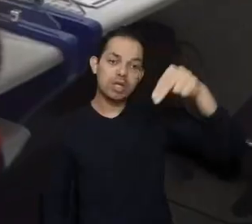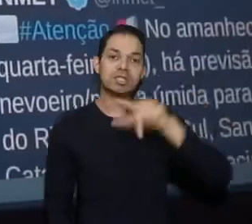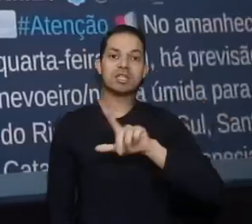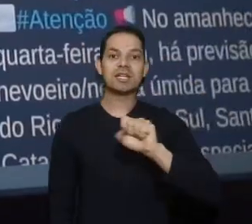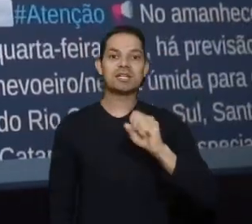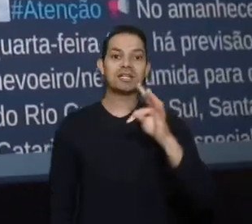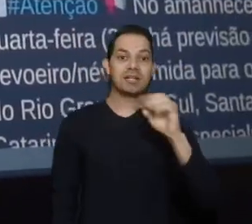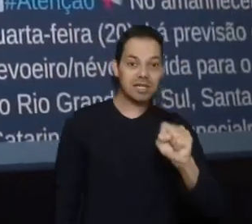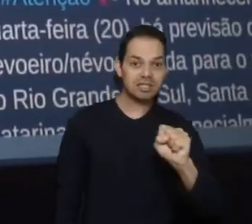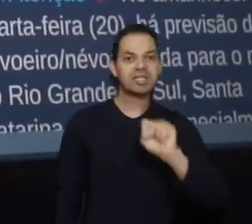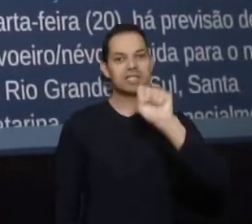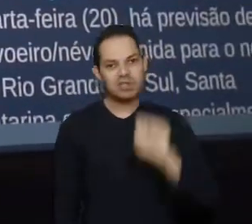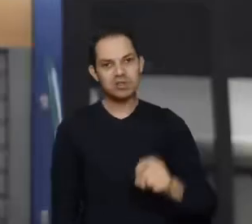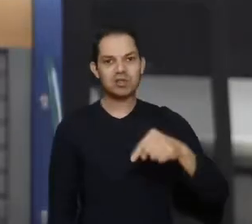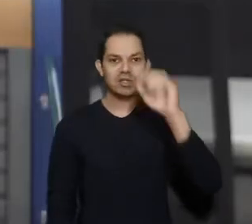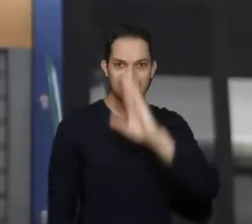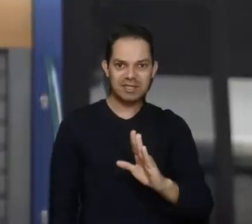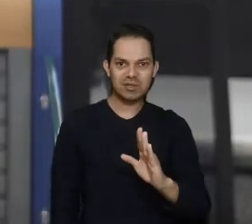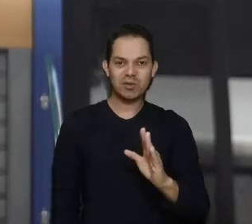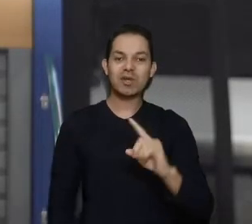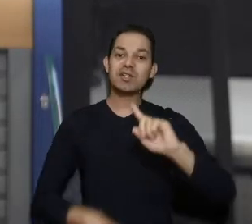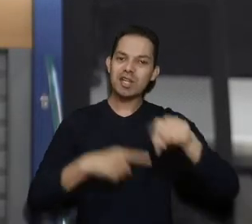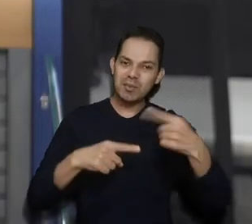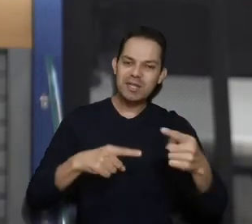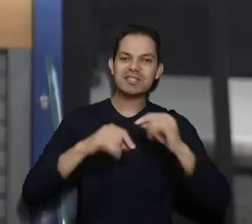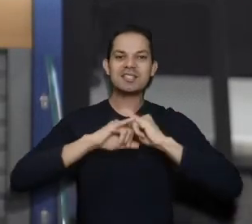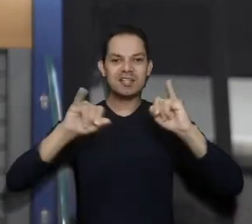norte, leste e sul do Brasil. Esperamos